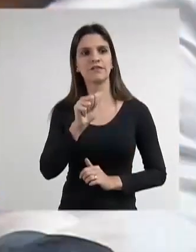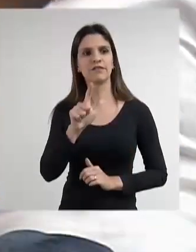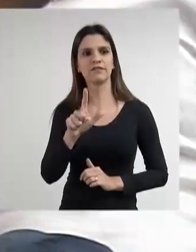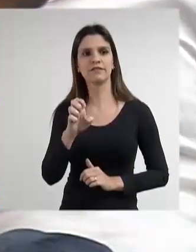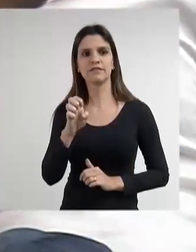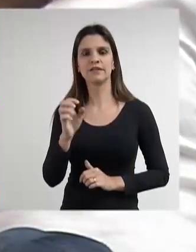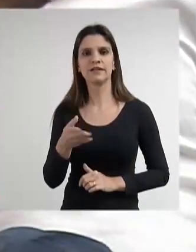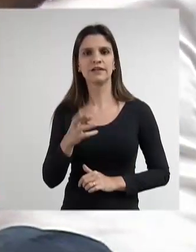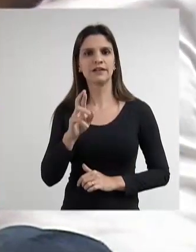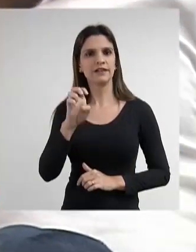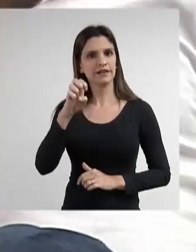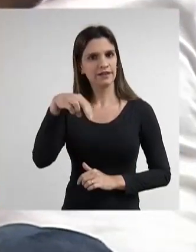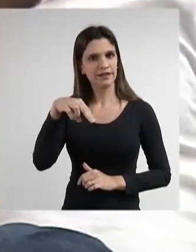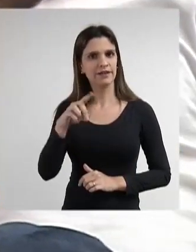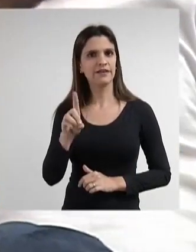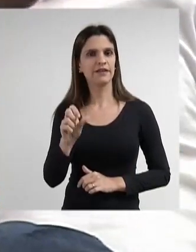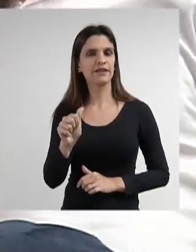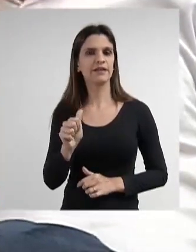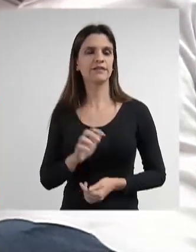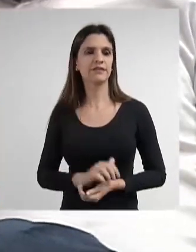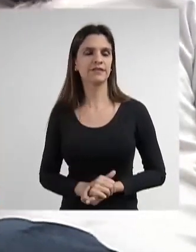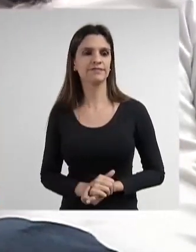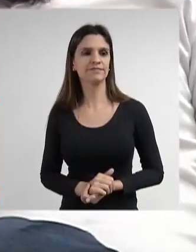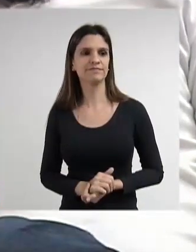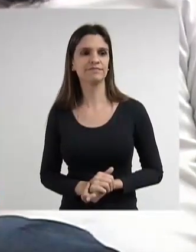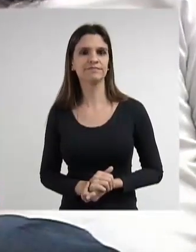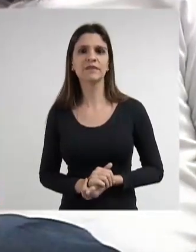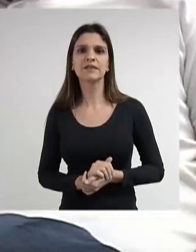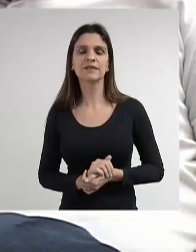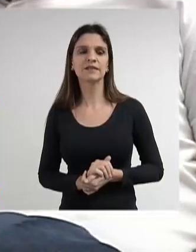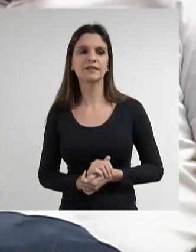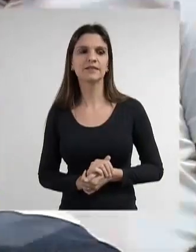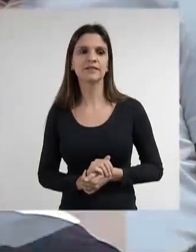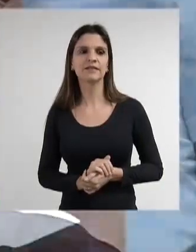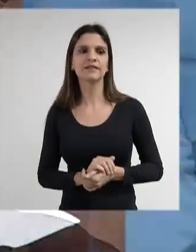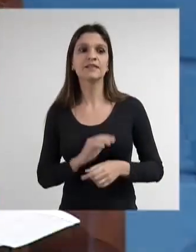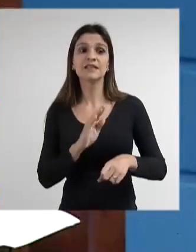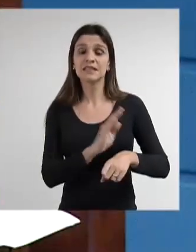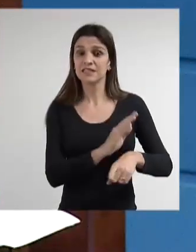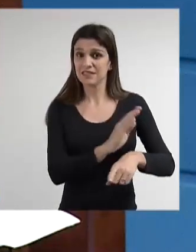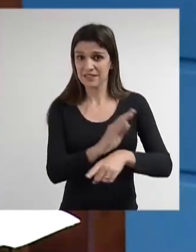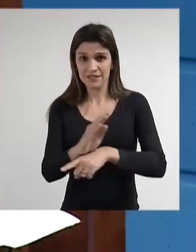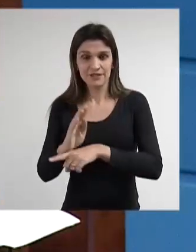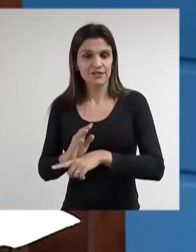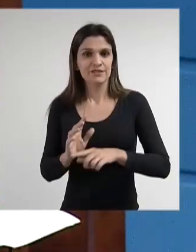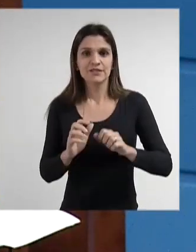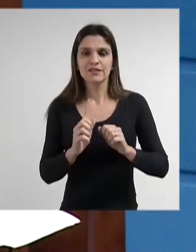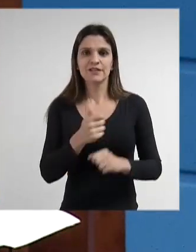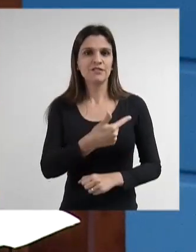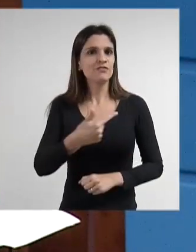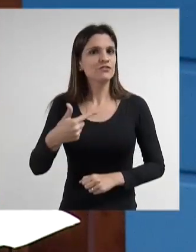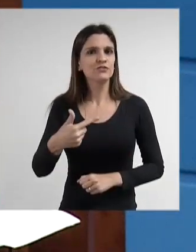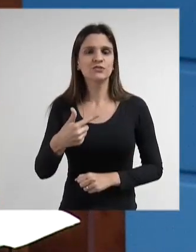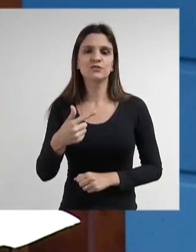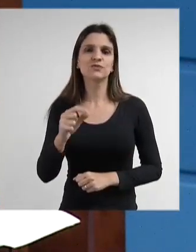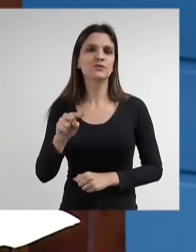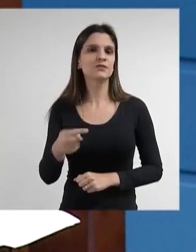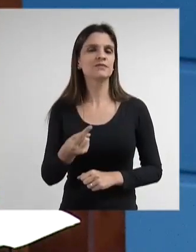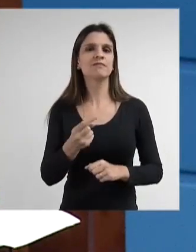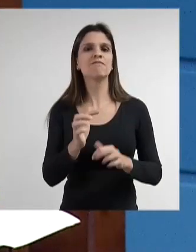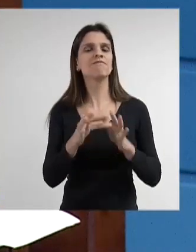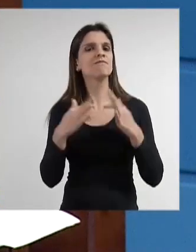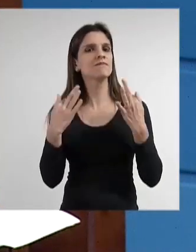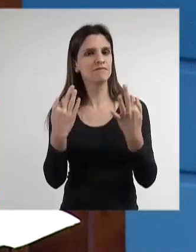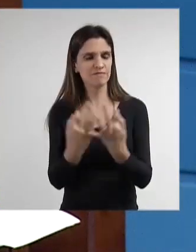deixar de socorrer 22 mil pessoas ou famílias com este programa